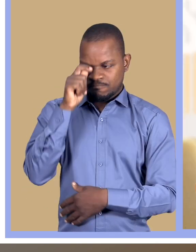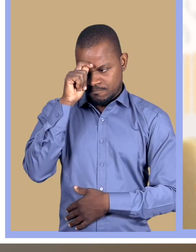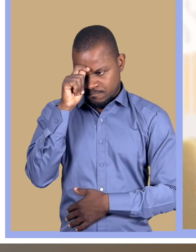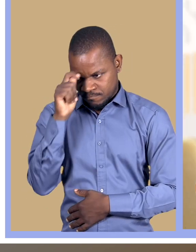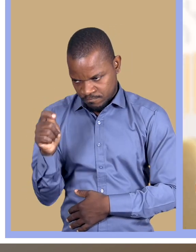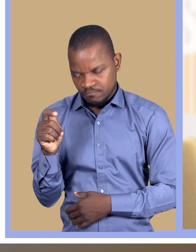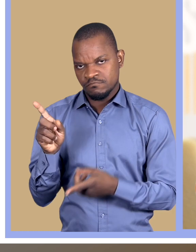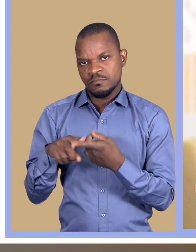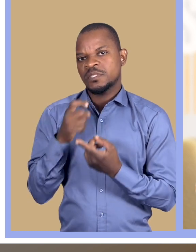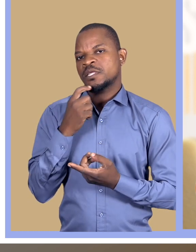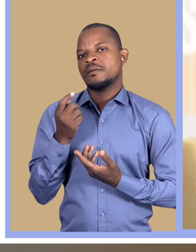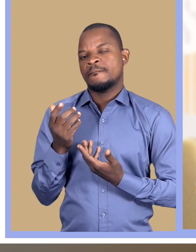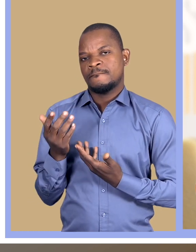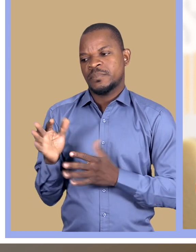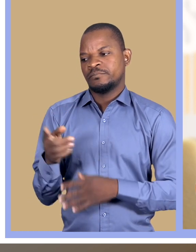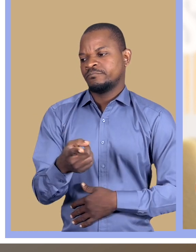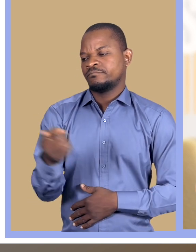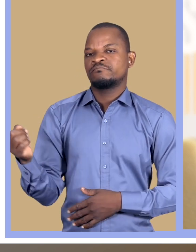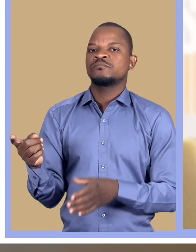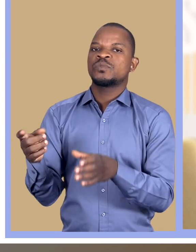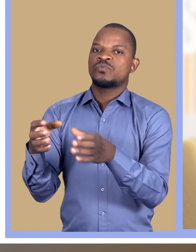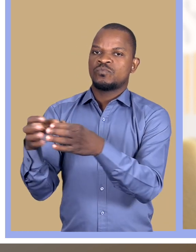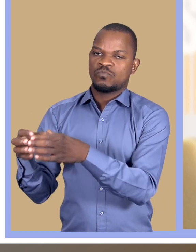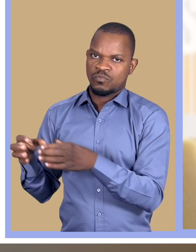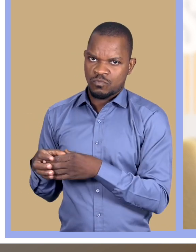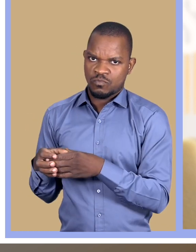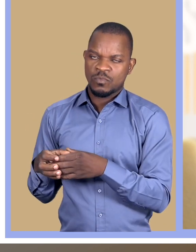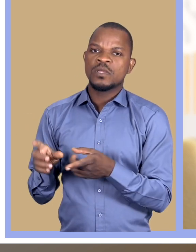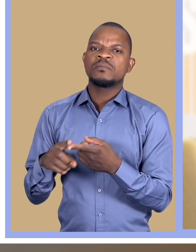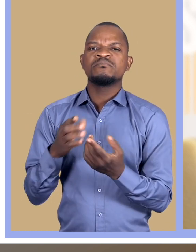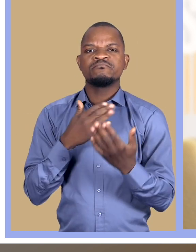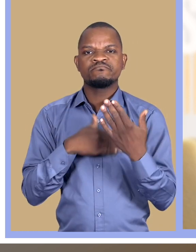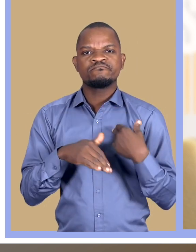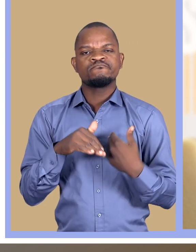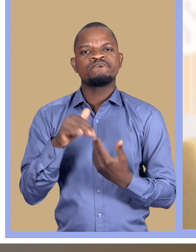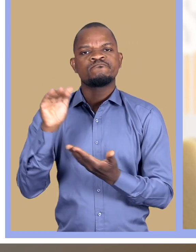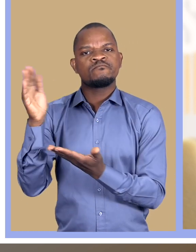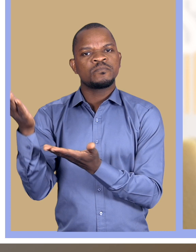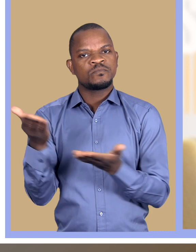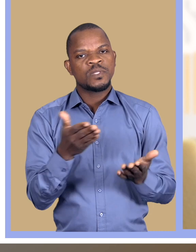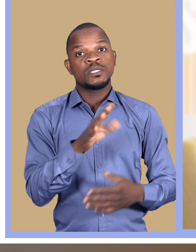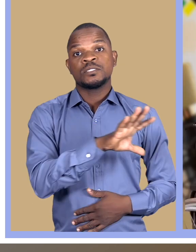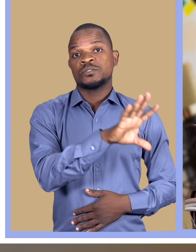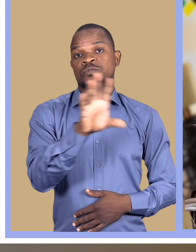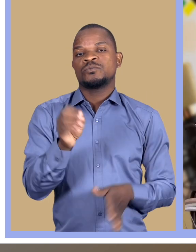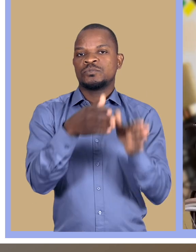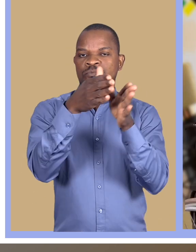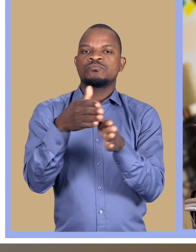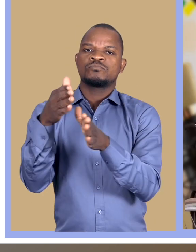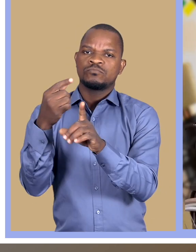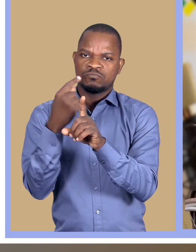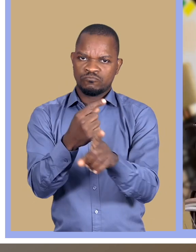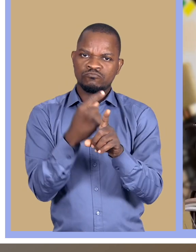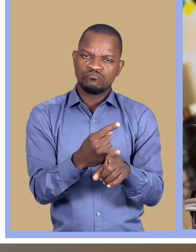eu agradeço por cada um deles. Aliás, convido todos sempre a participarem das nossas atividades e a contribuírem para fazer